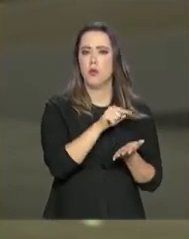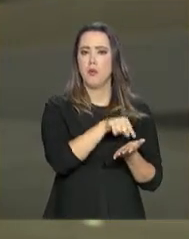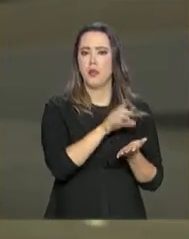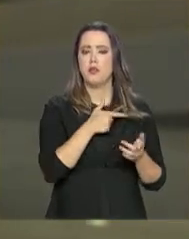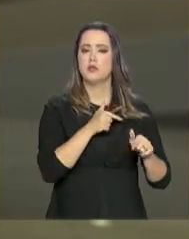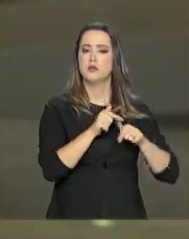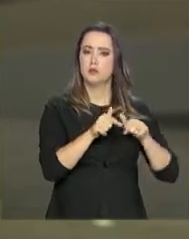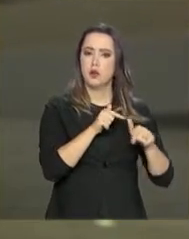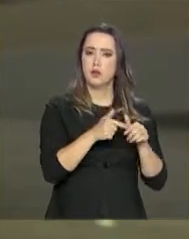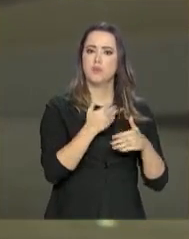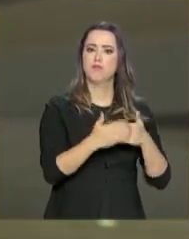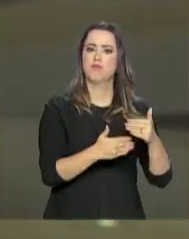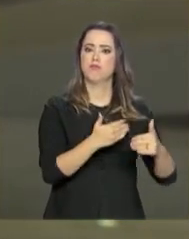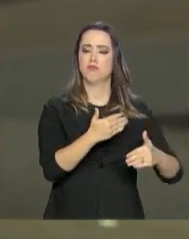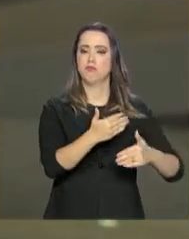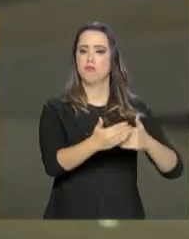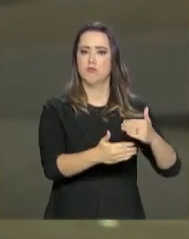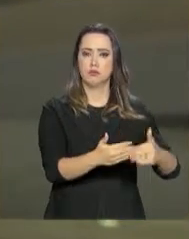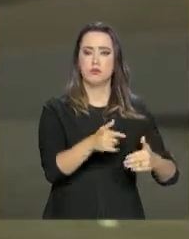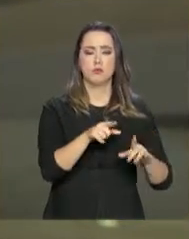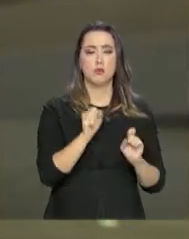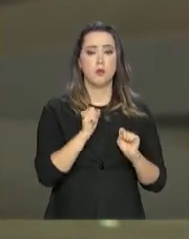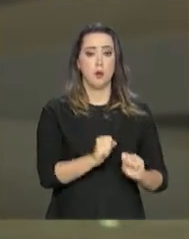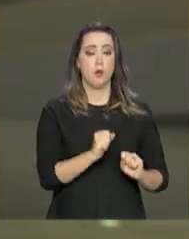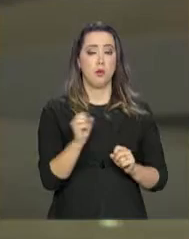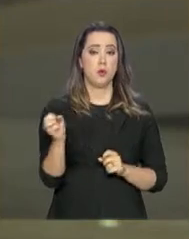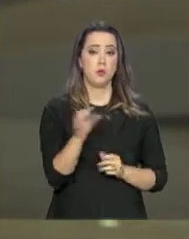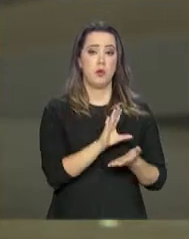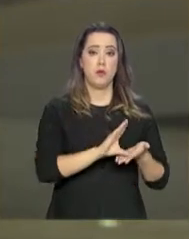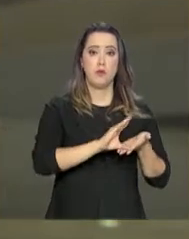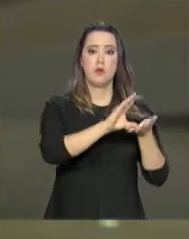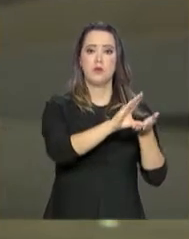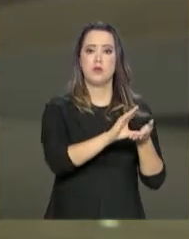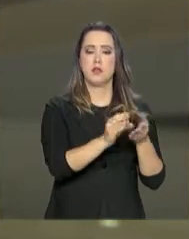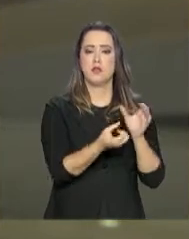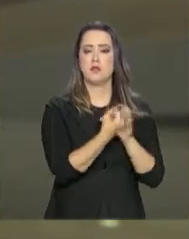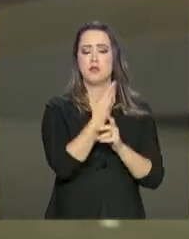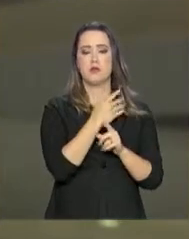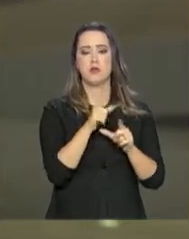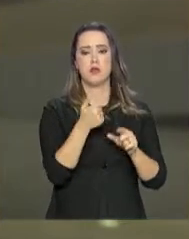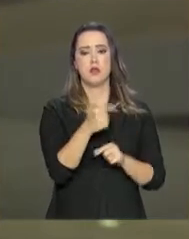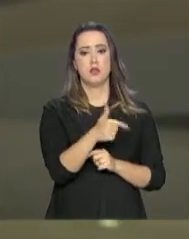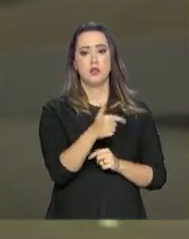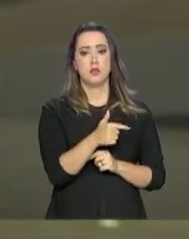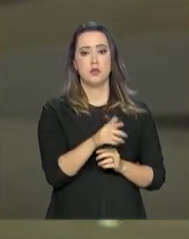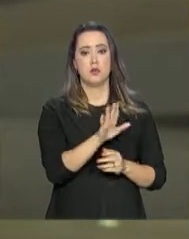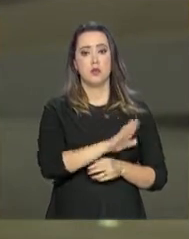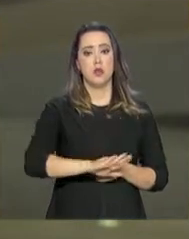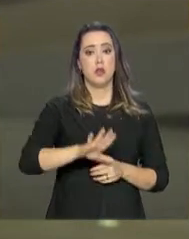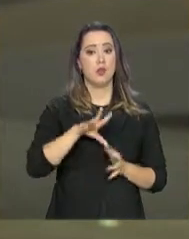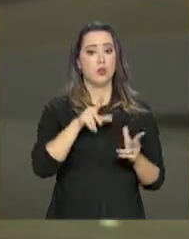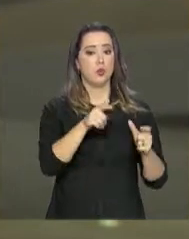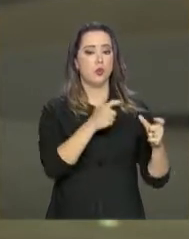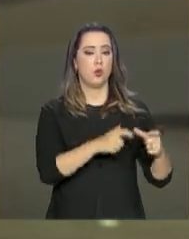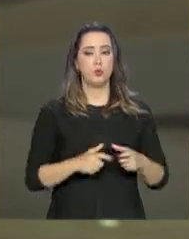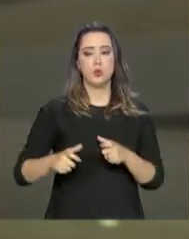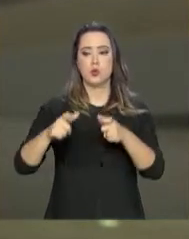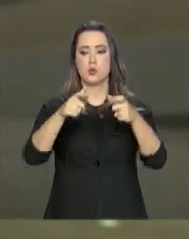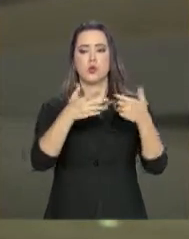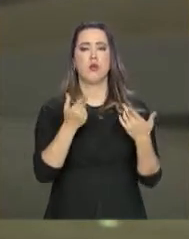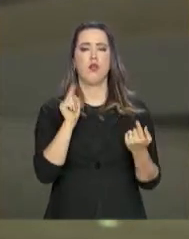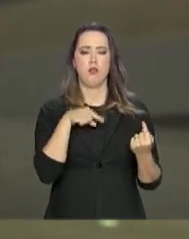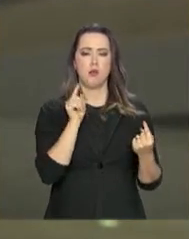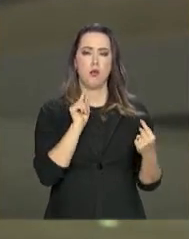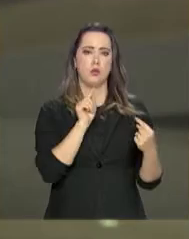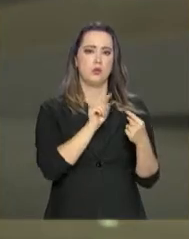para que também se possam novos conselhos ser informados ainda não existe essa universalização que é uma das metas